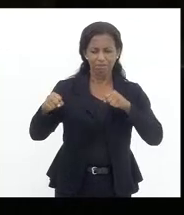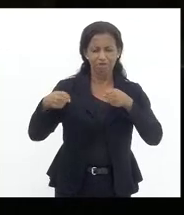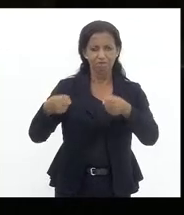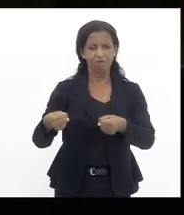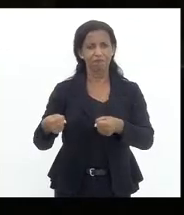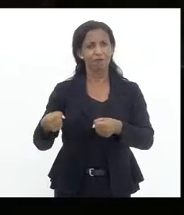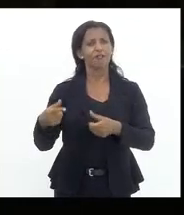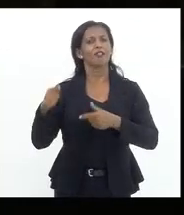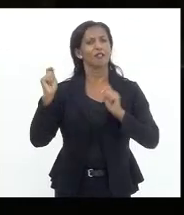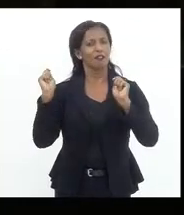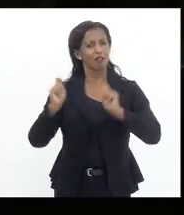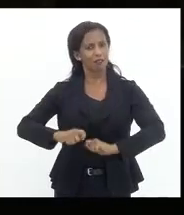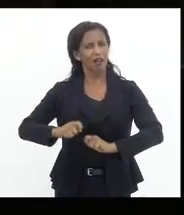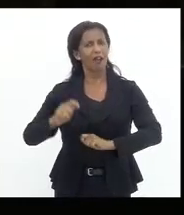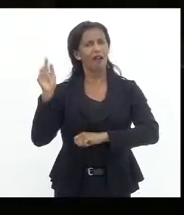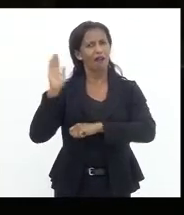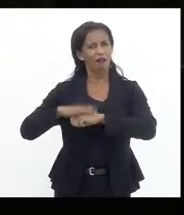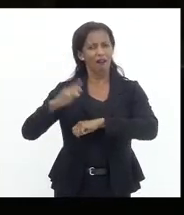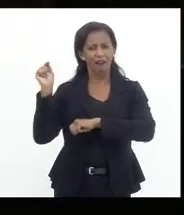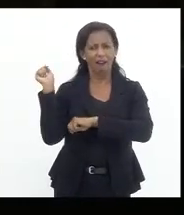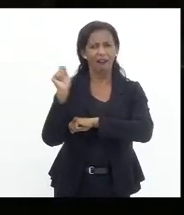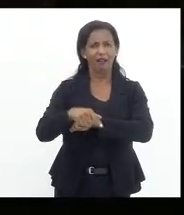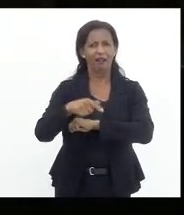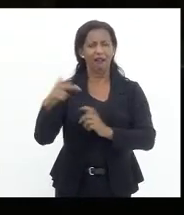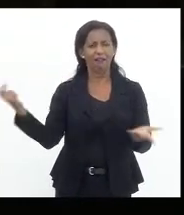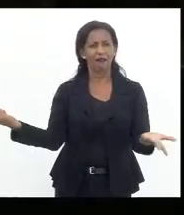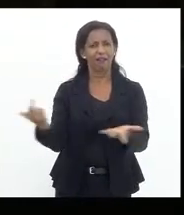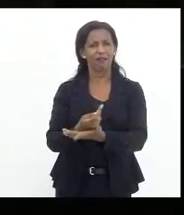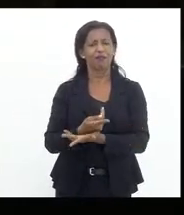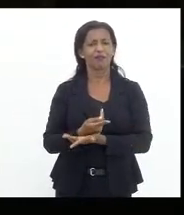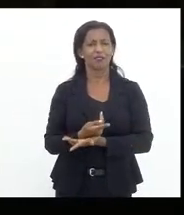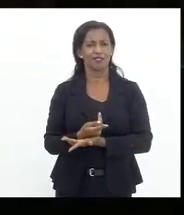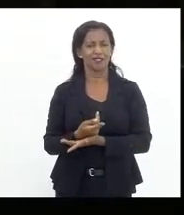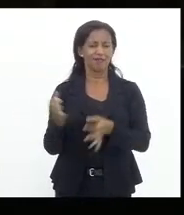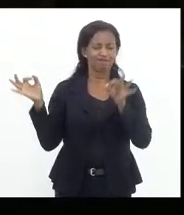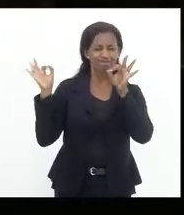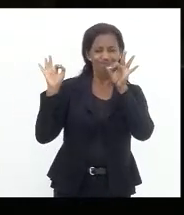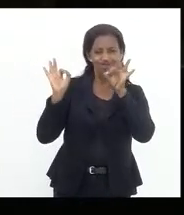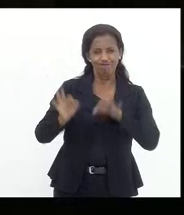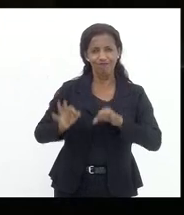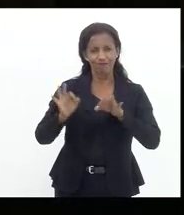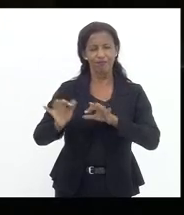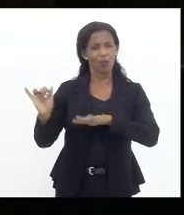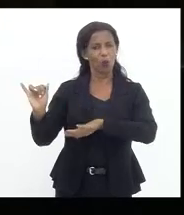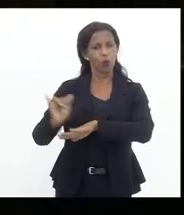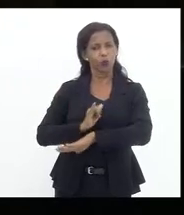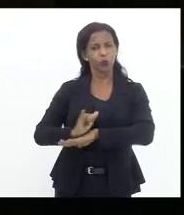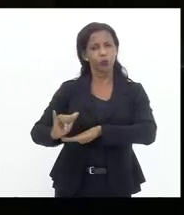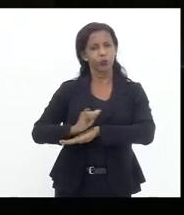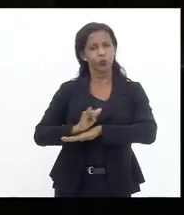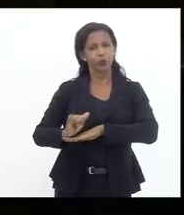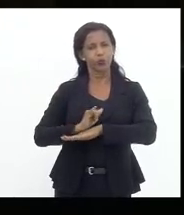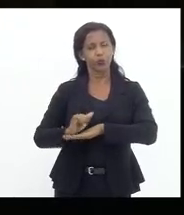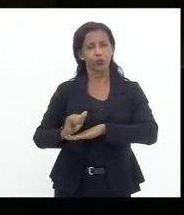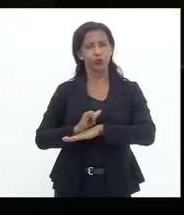para ali acontecer exatamente condições